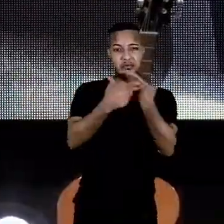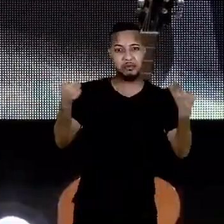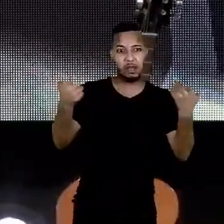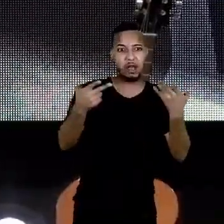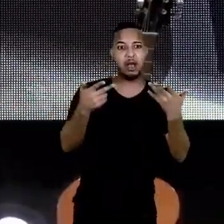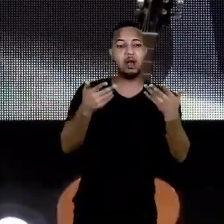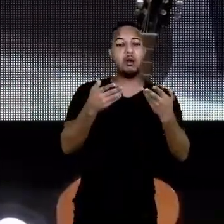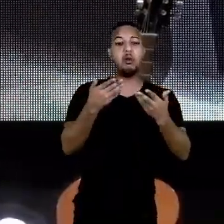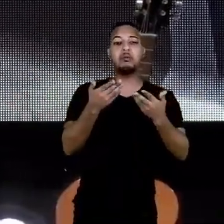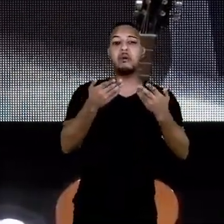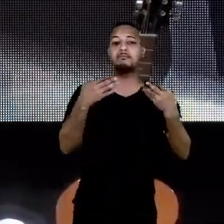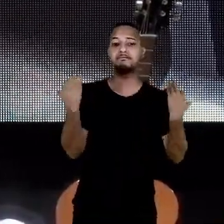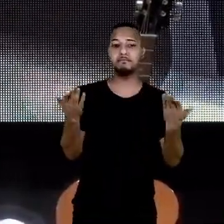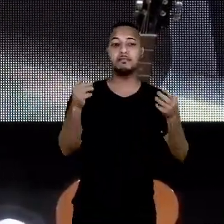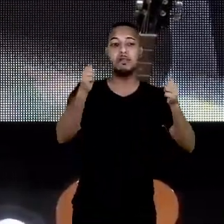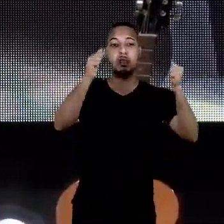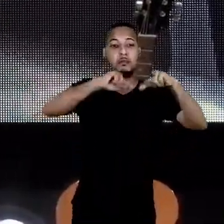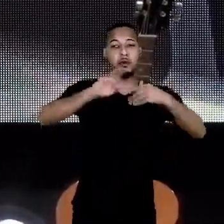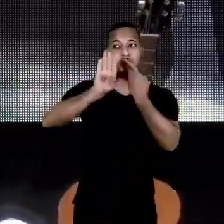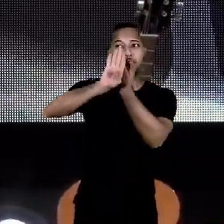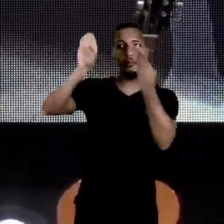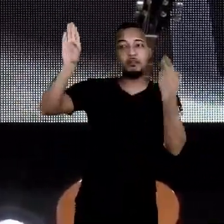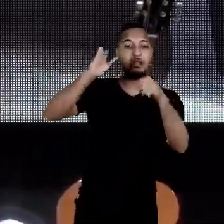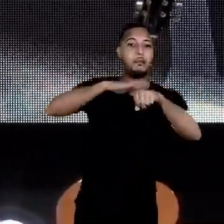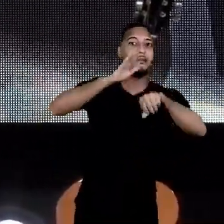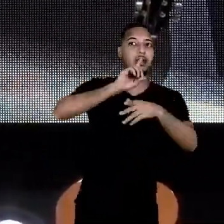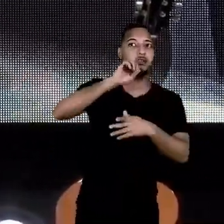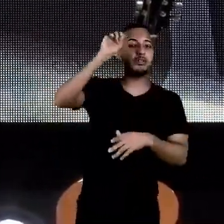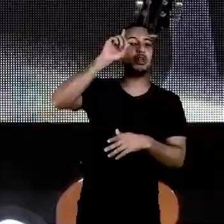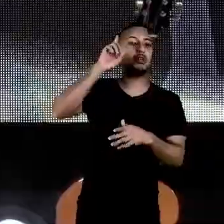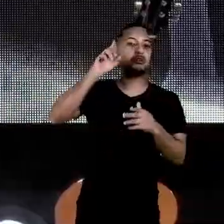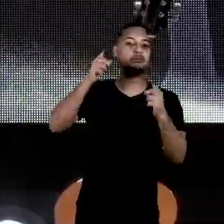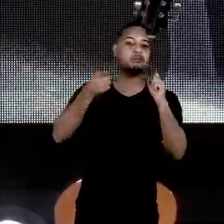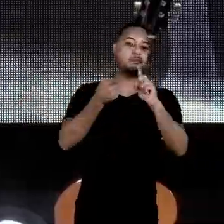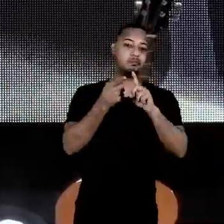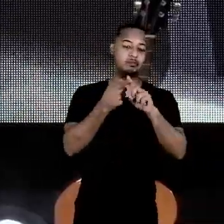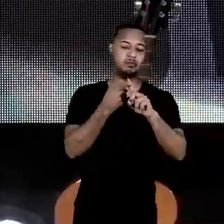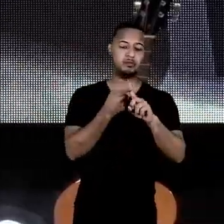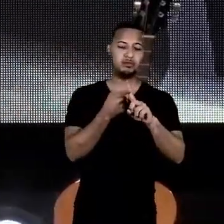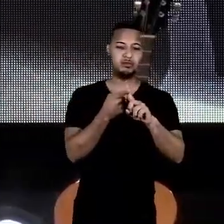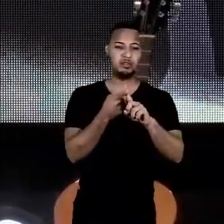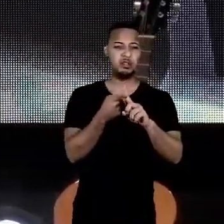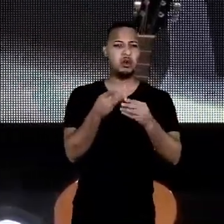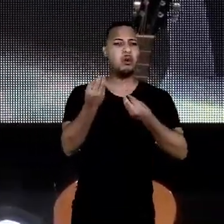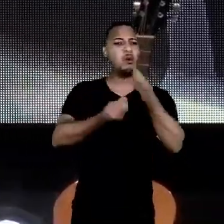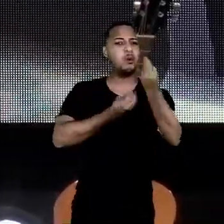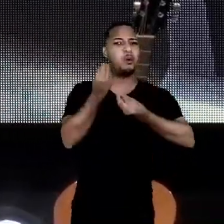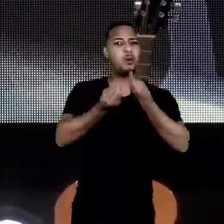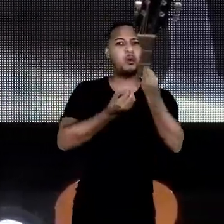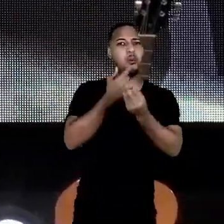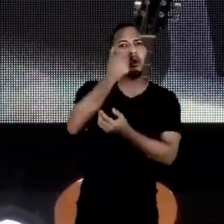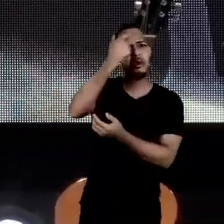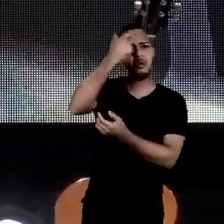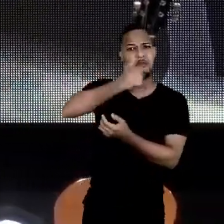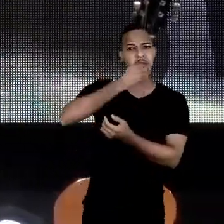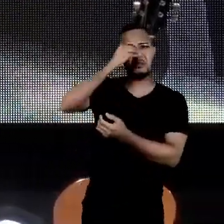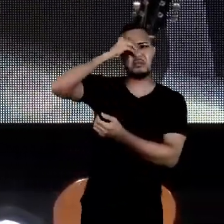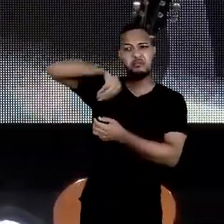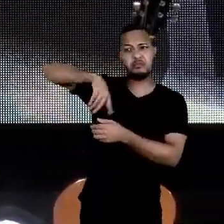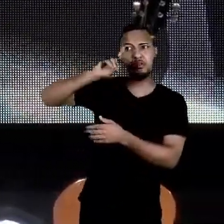de ele rejeitar a Deus. Mas pastor, mas por que as pessoas podem acontecer de rejeitar? Porque as